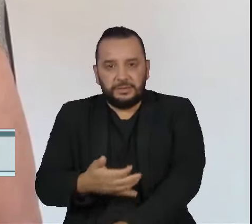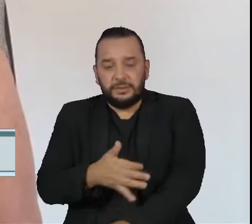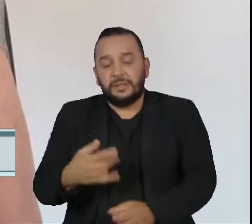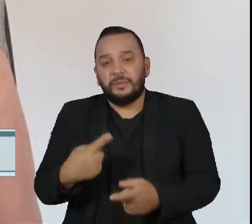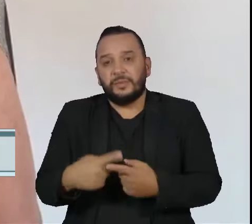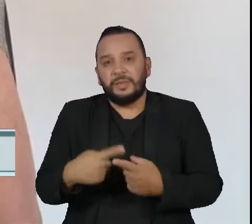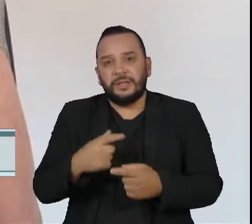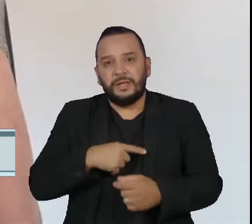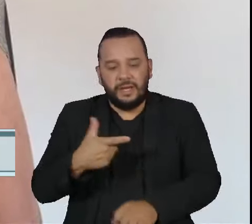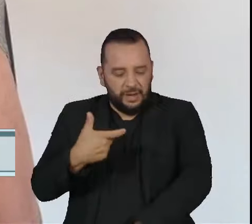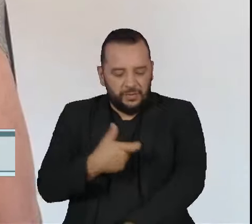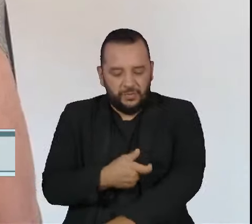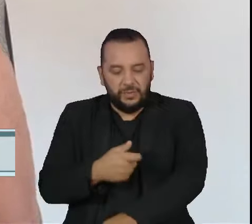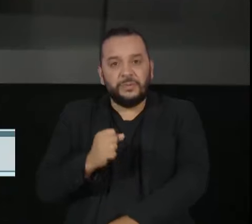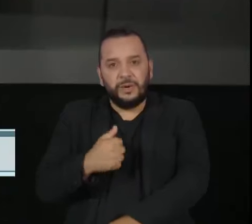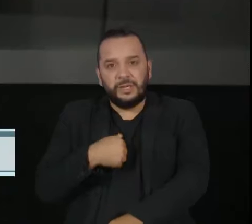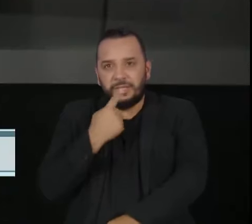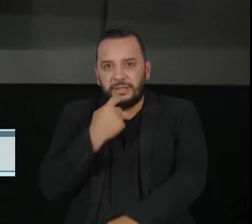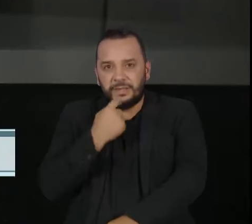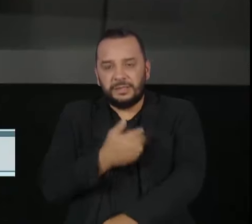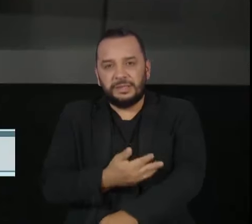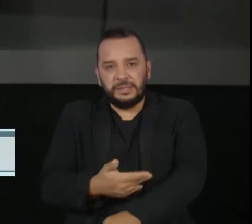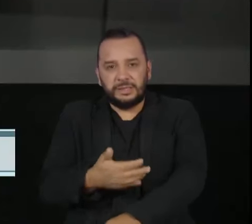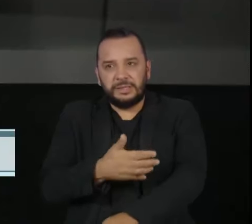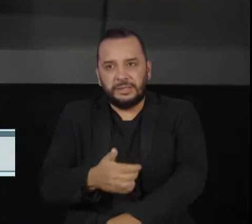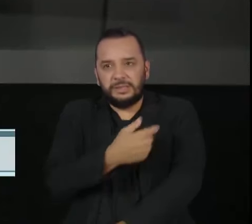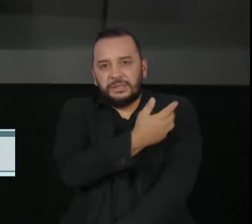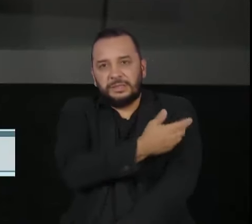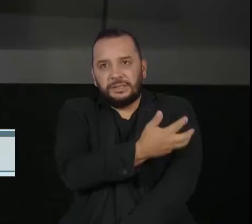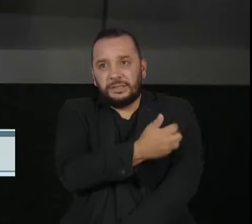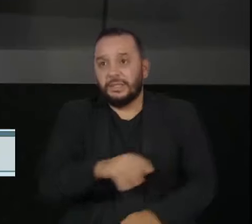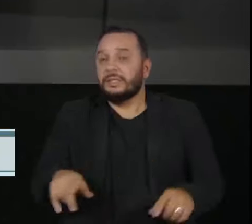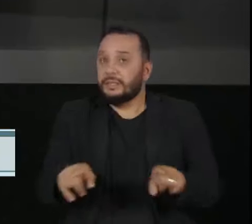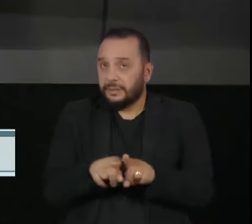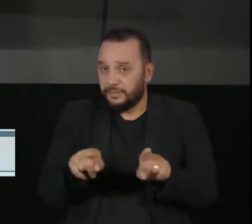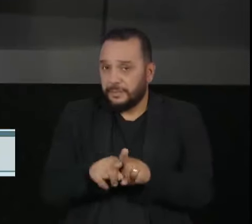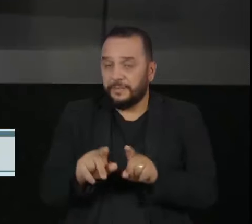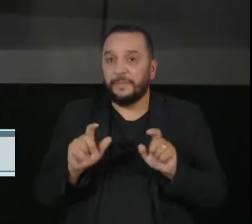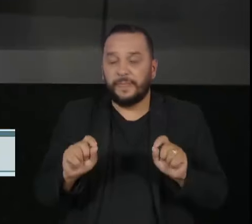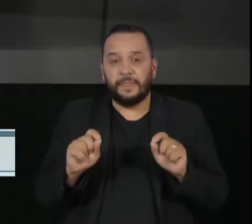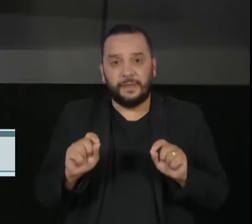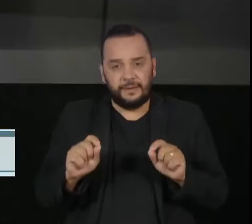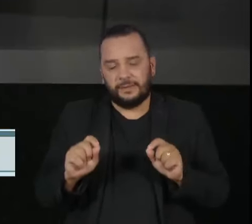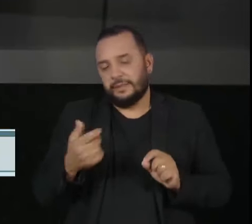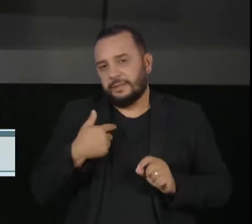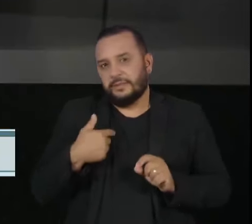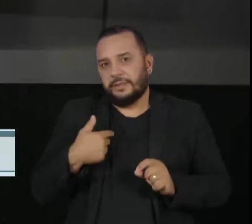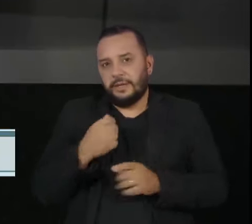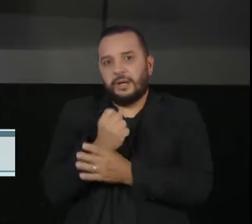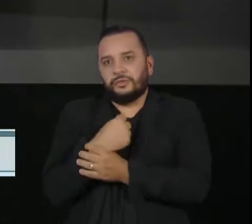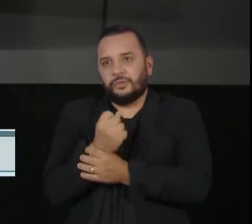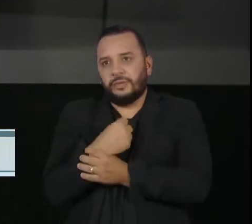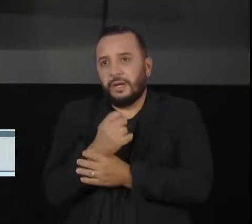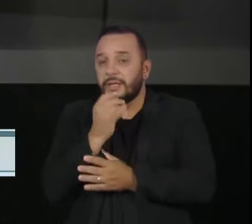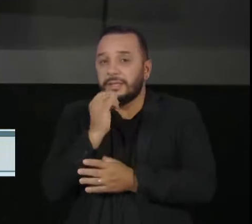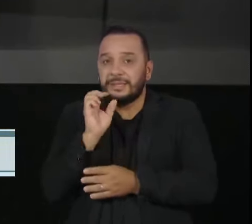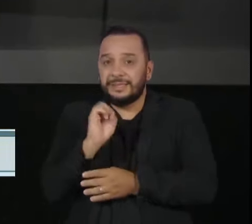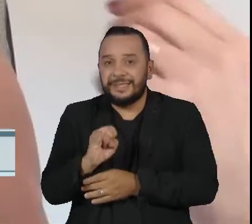pode provocar um sangramento muscular. E um outro sinal é articular, né? Se uma criança, por exemplo, resiste